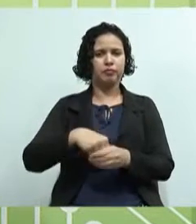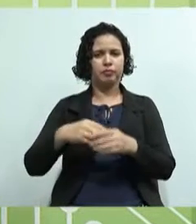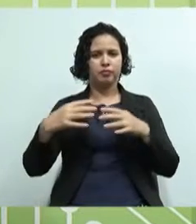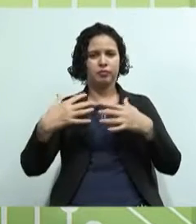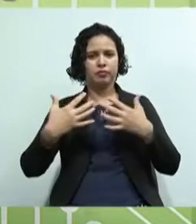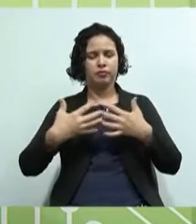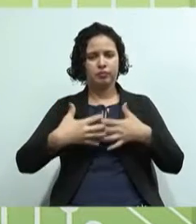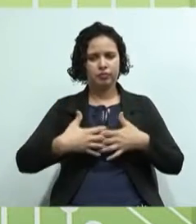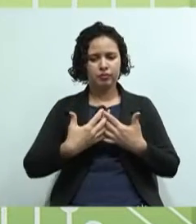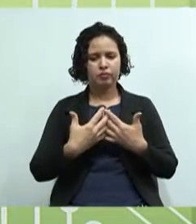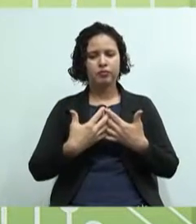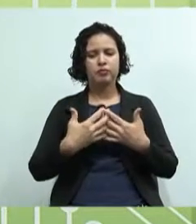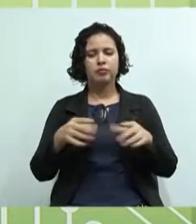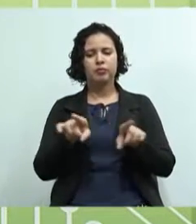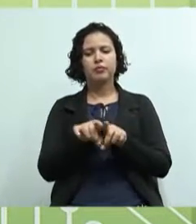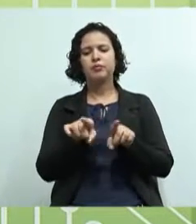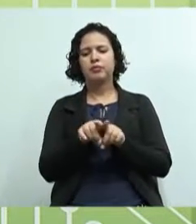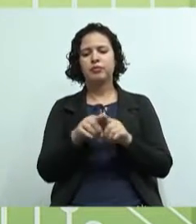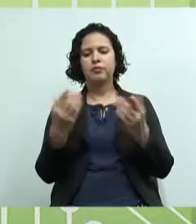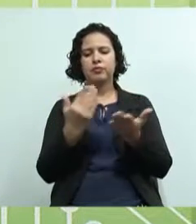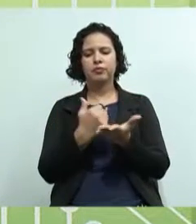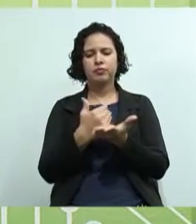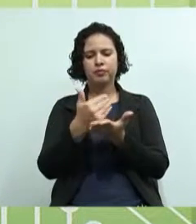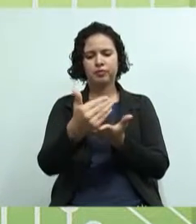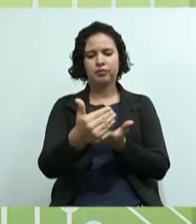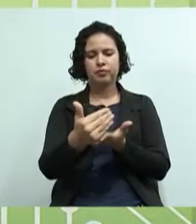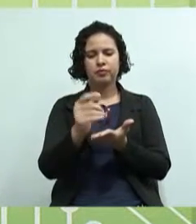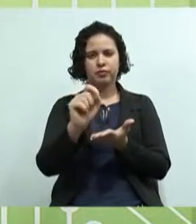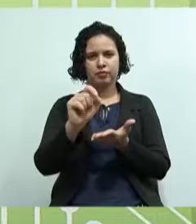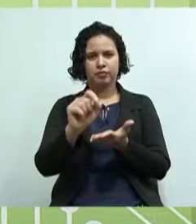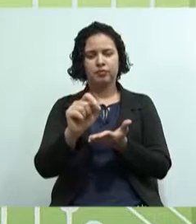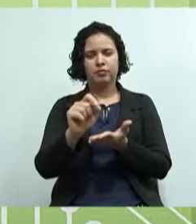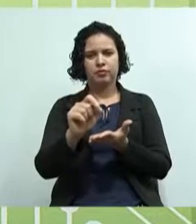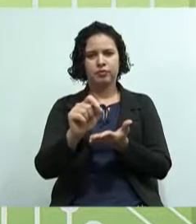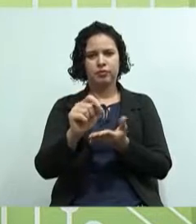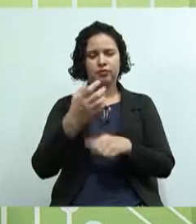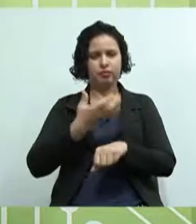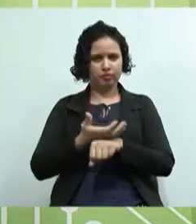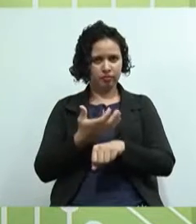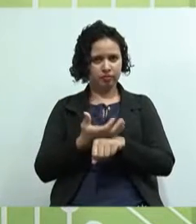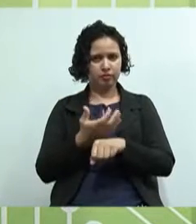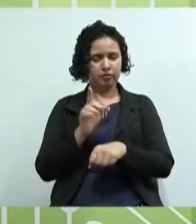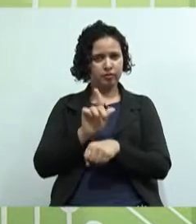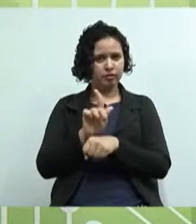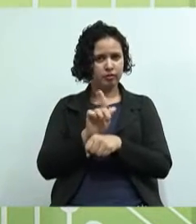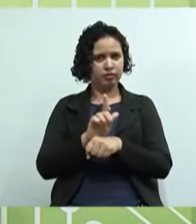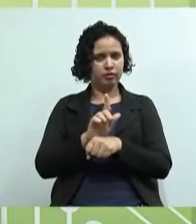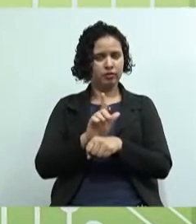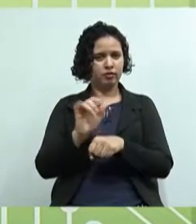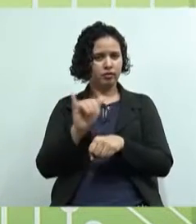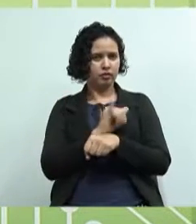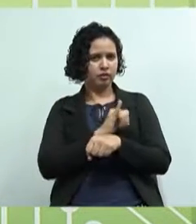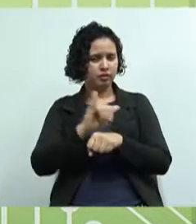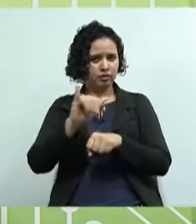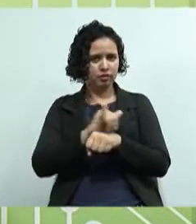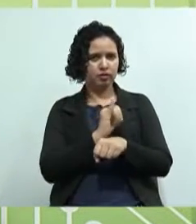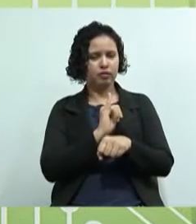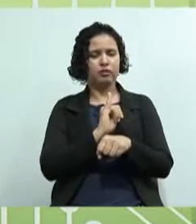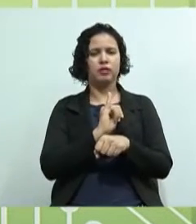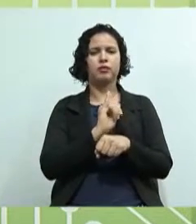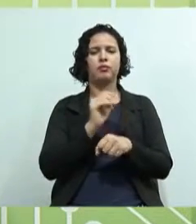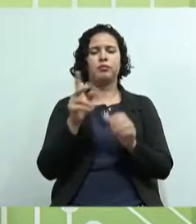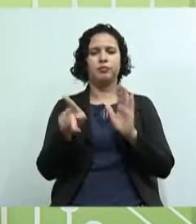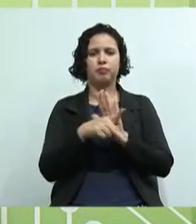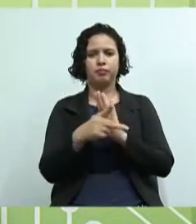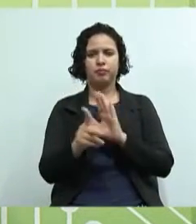Instituto Federal. E é claro, vamos começar essa nossa teleaula de revisão. A disciplina é Gestão Estratégica em Cooperativas.